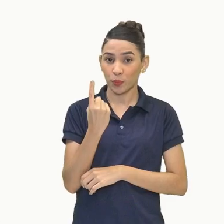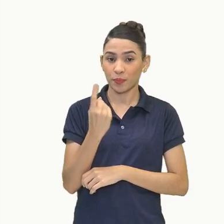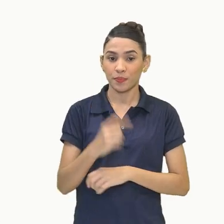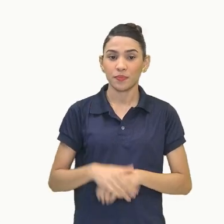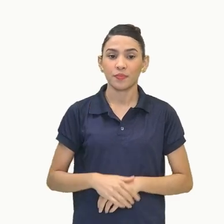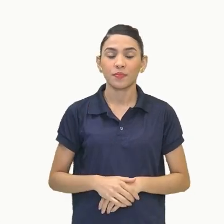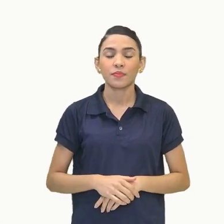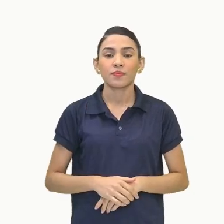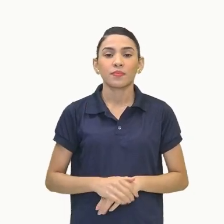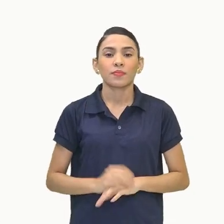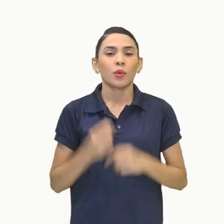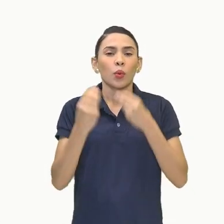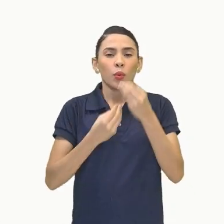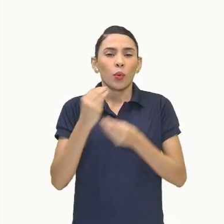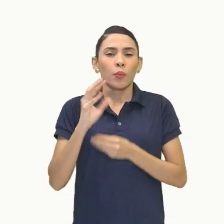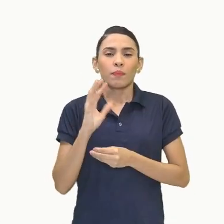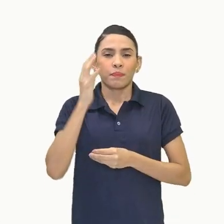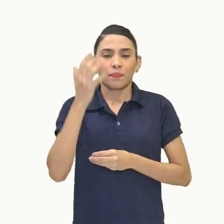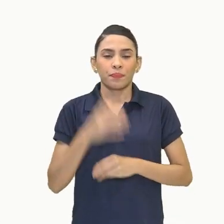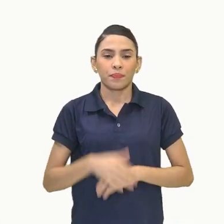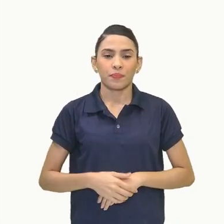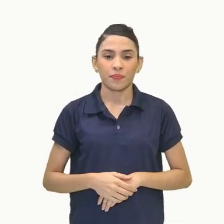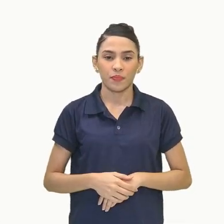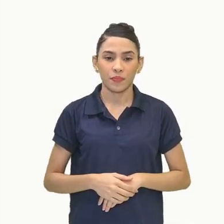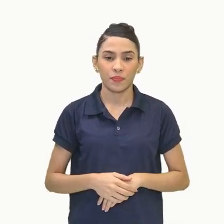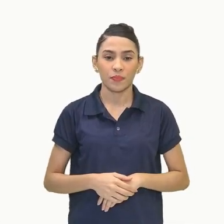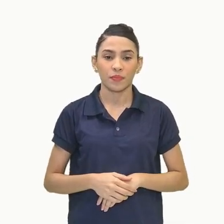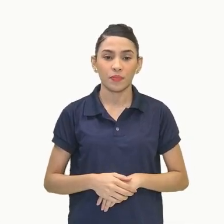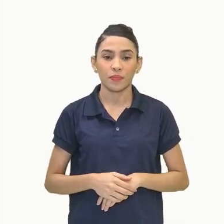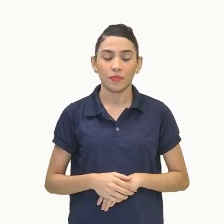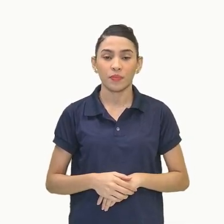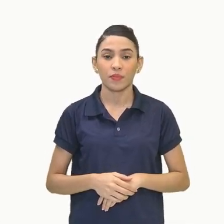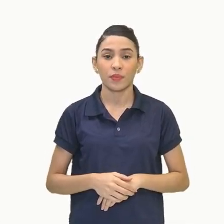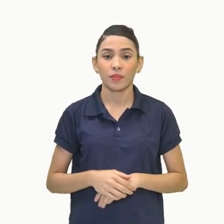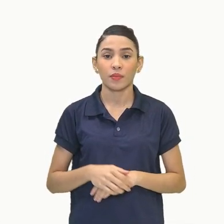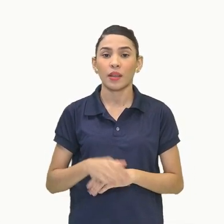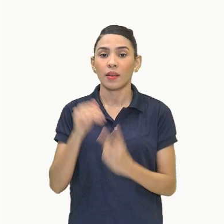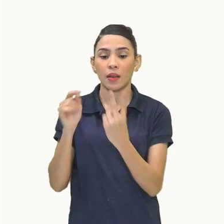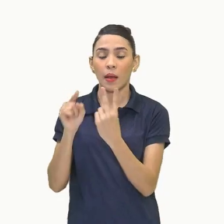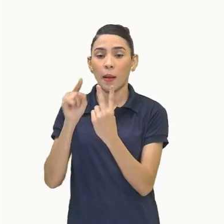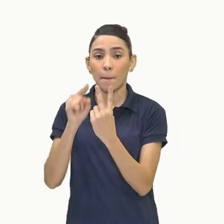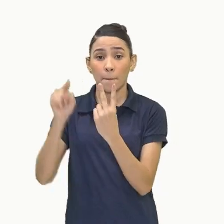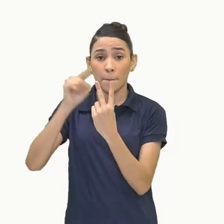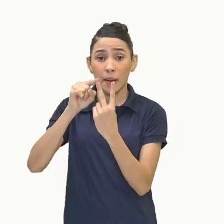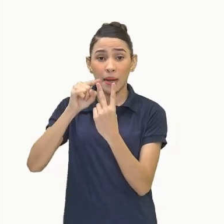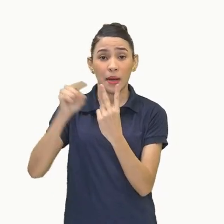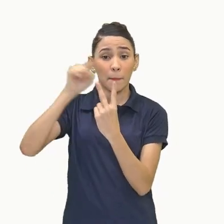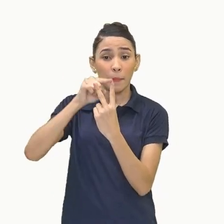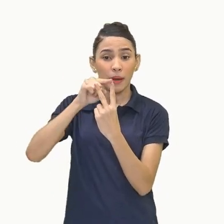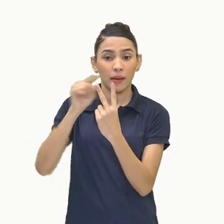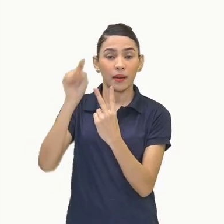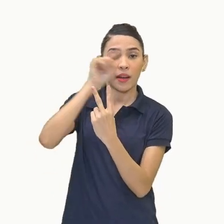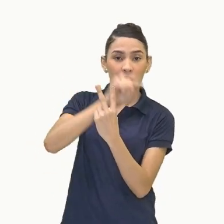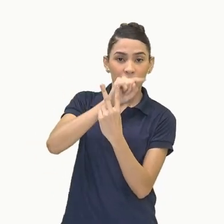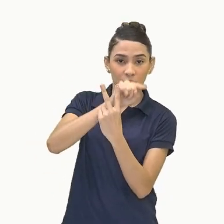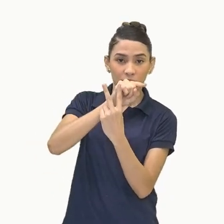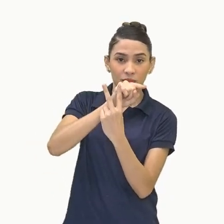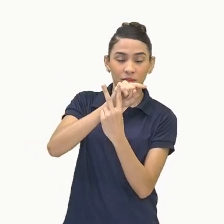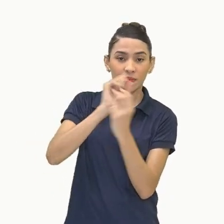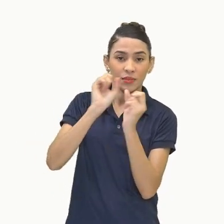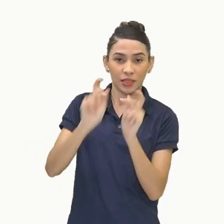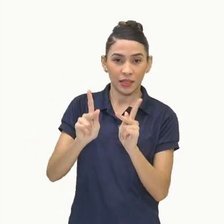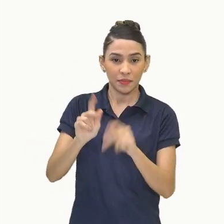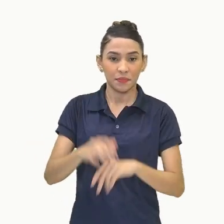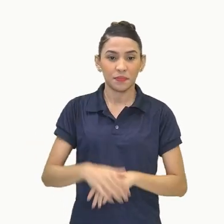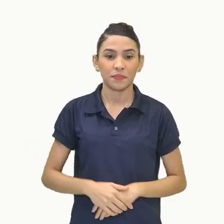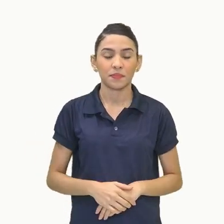que eu vou fazer na multiplicação por 1? Eu vou pular 2 casas, porque o 1 aqui representa 100. E vou